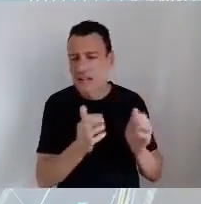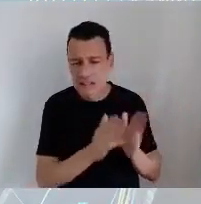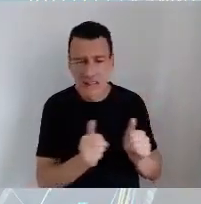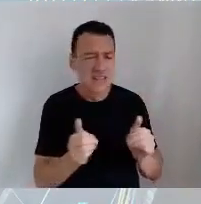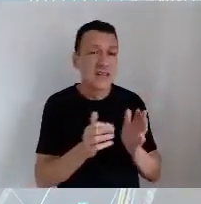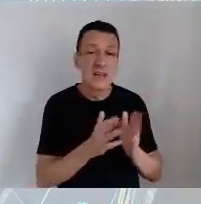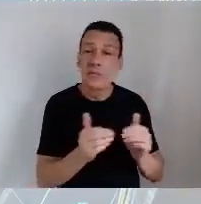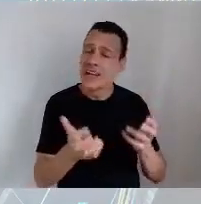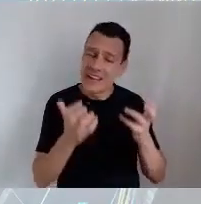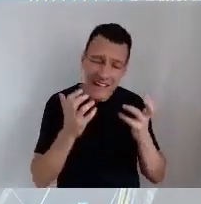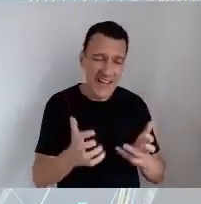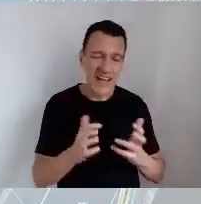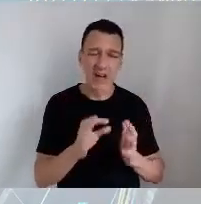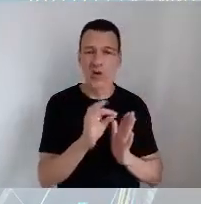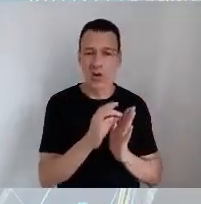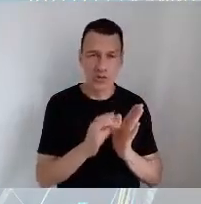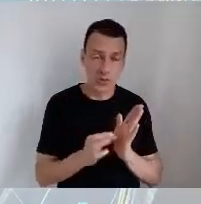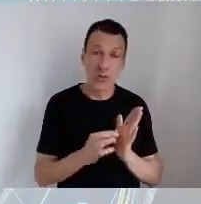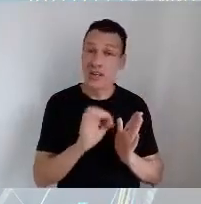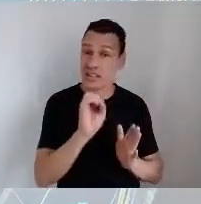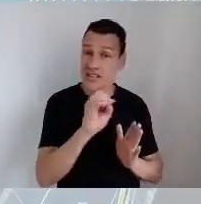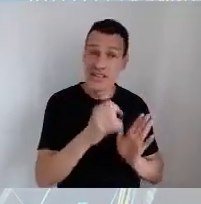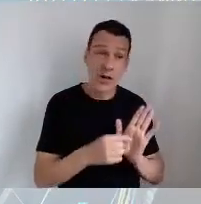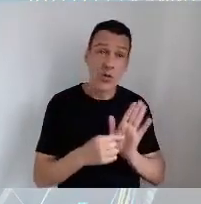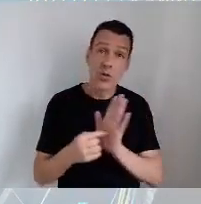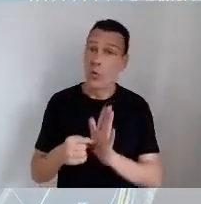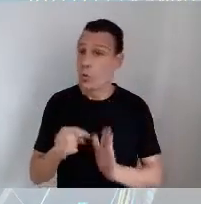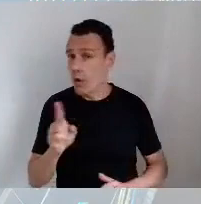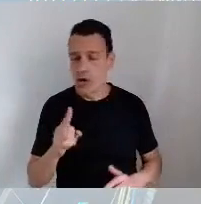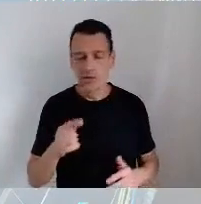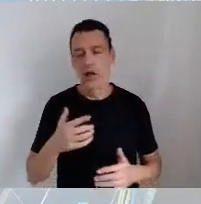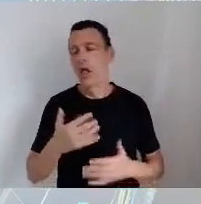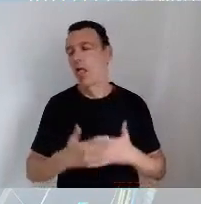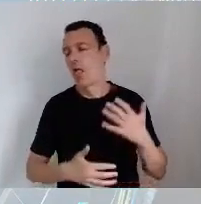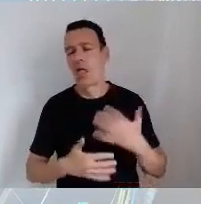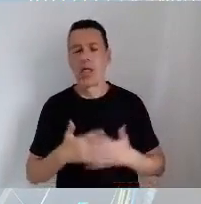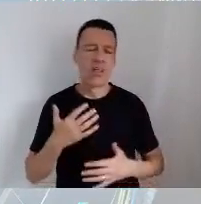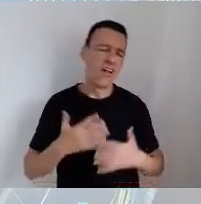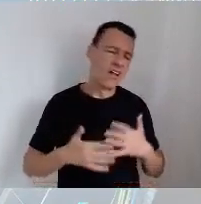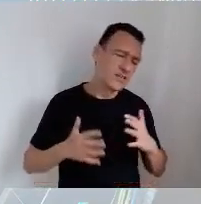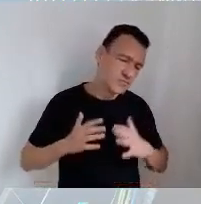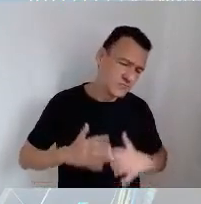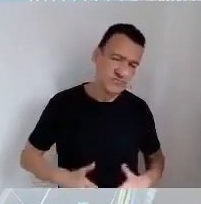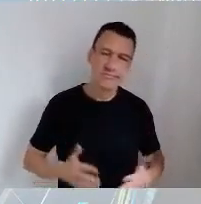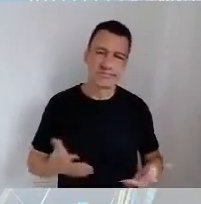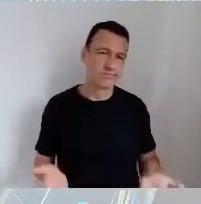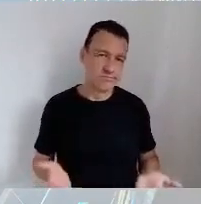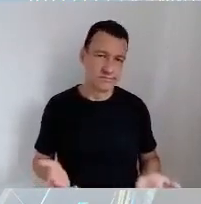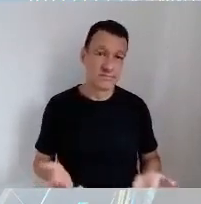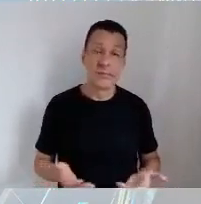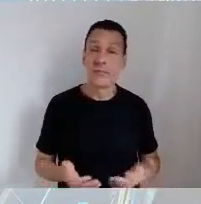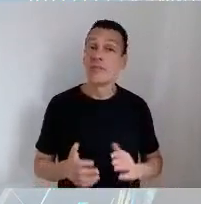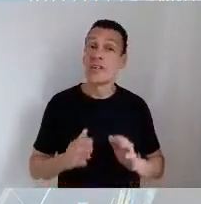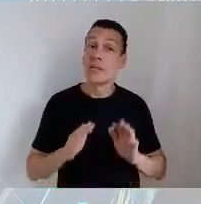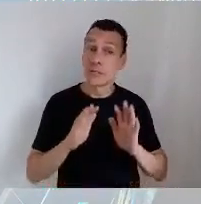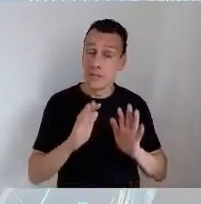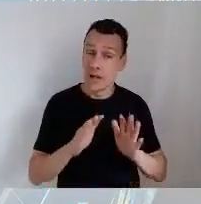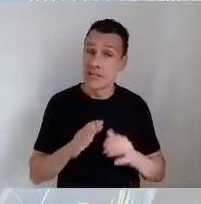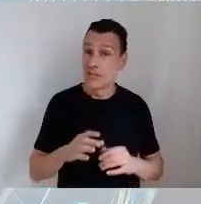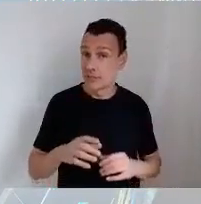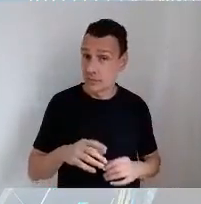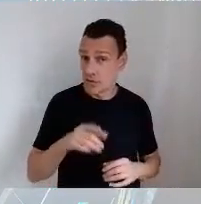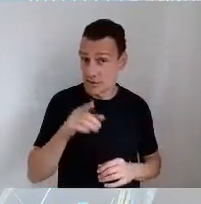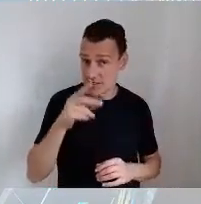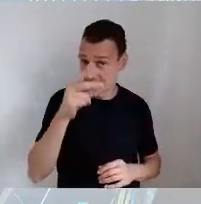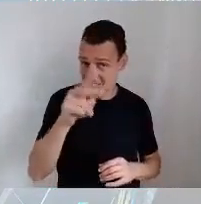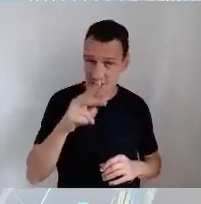código se você não mostra código pro cara o cara fica frustrado O problema é que quando você adiciona no teu dia a dia na tua